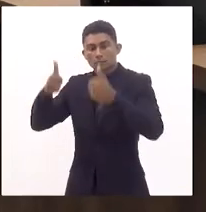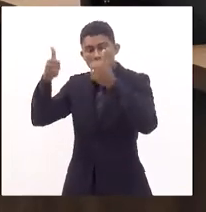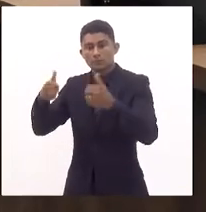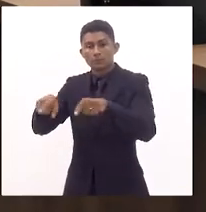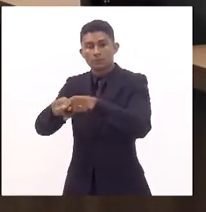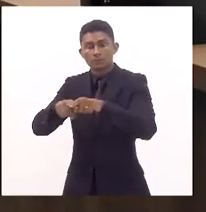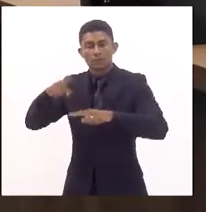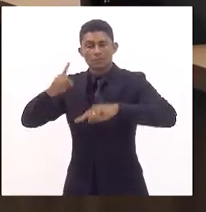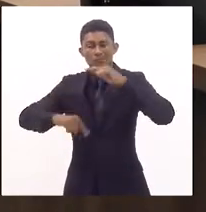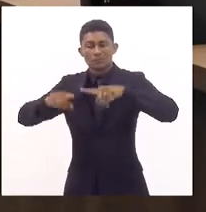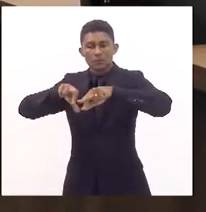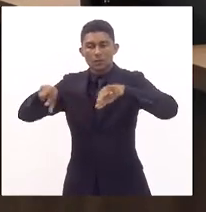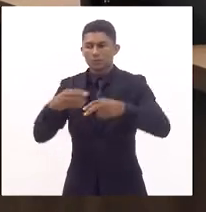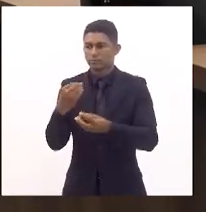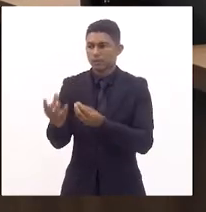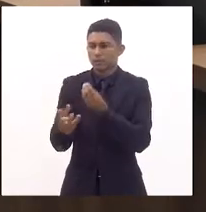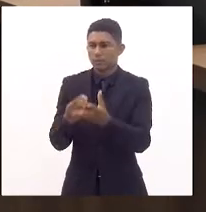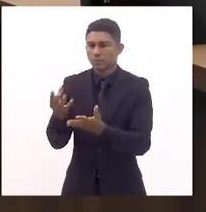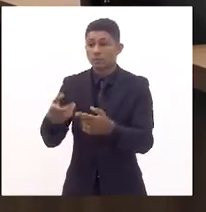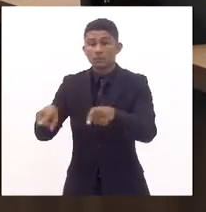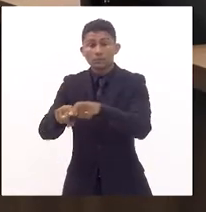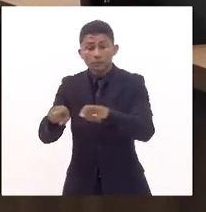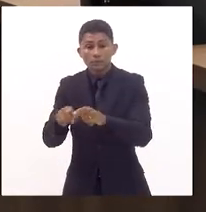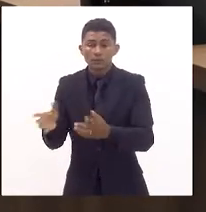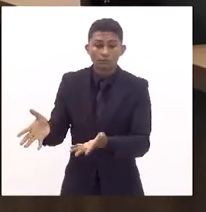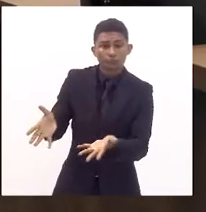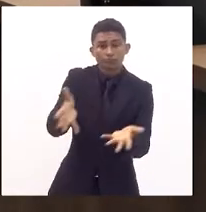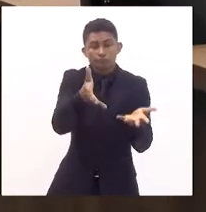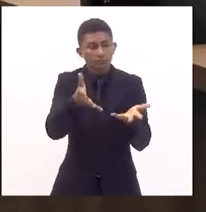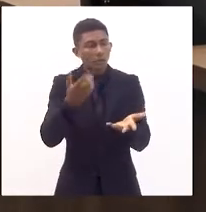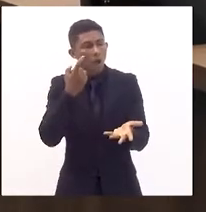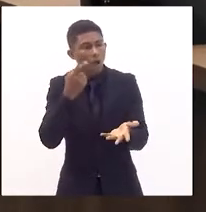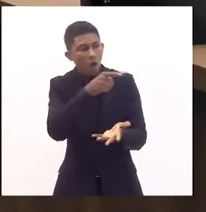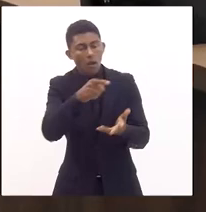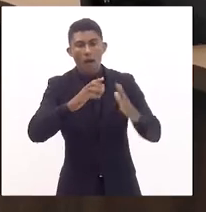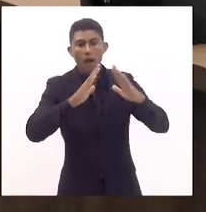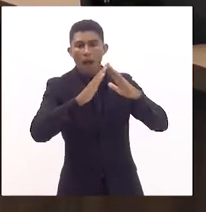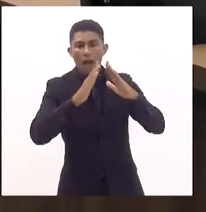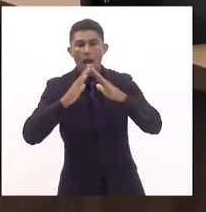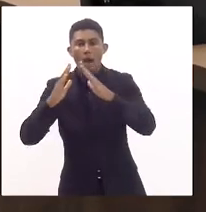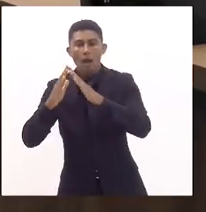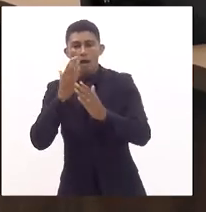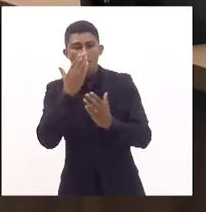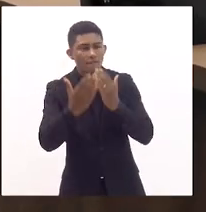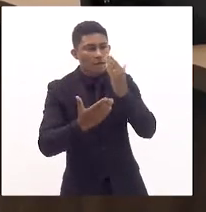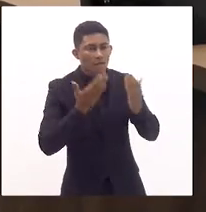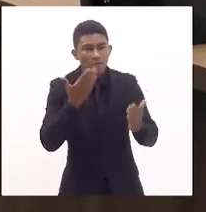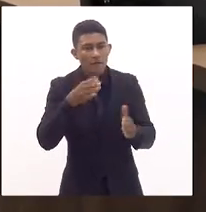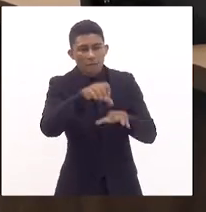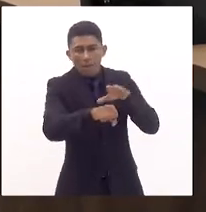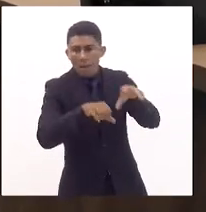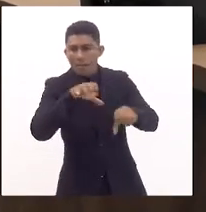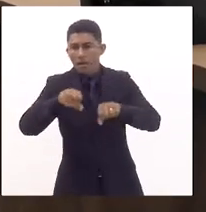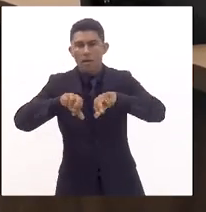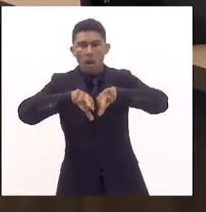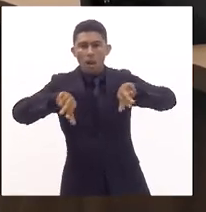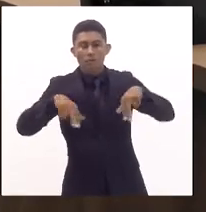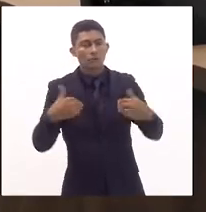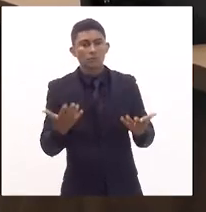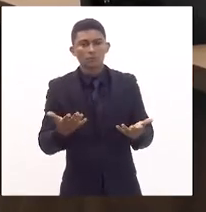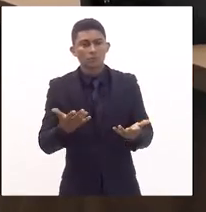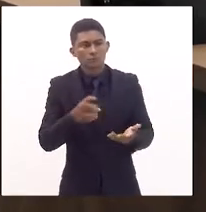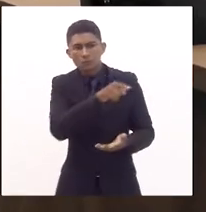e colocá-las para coleta seletiva domiciliar. Isso não é feito. Então, vamos cobrar